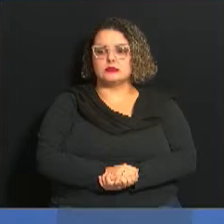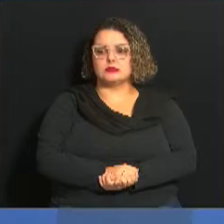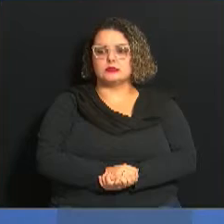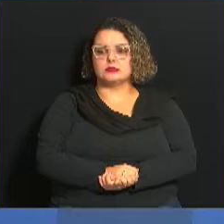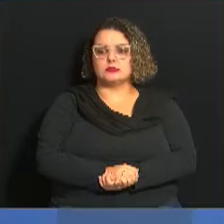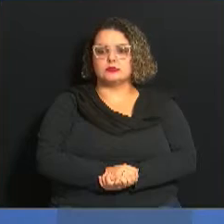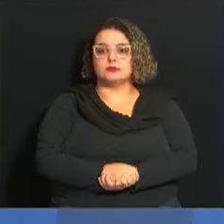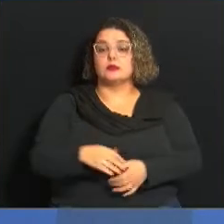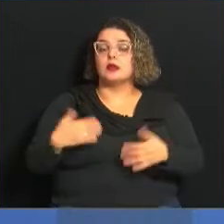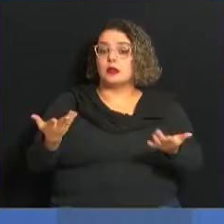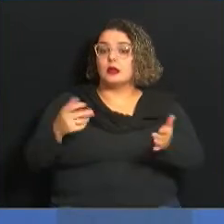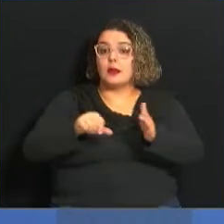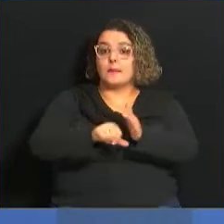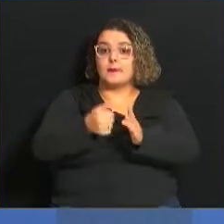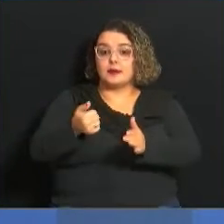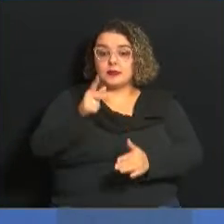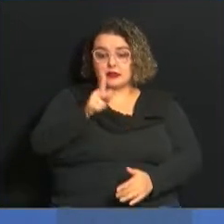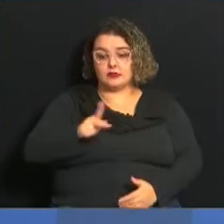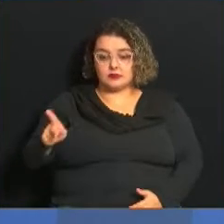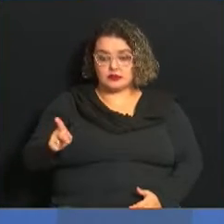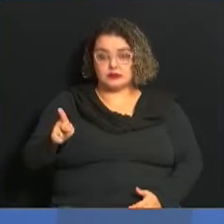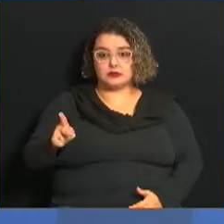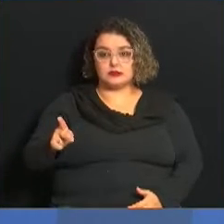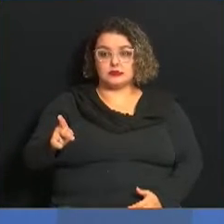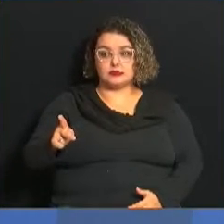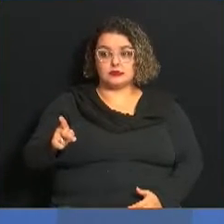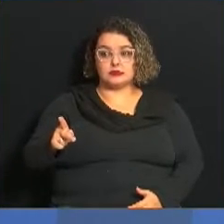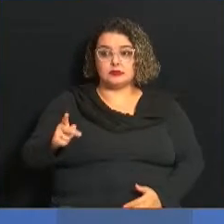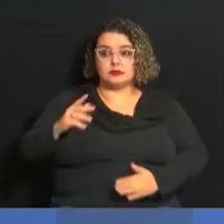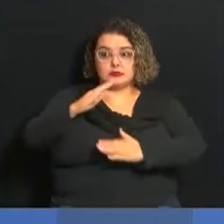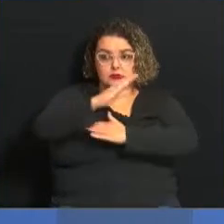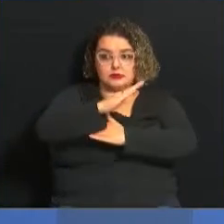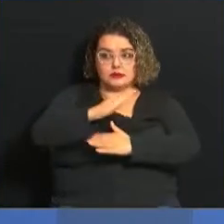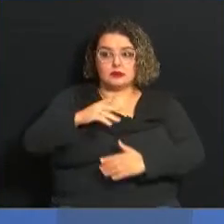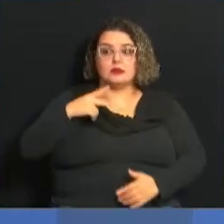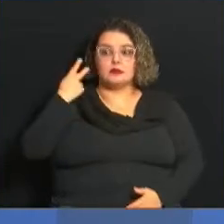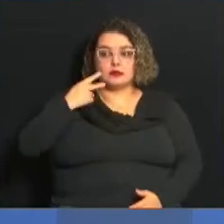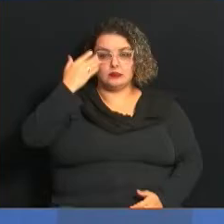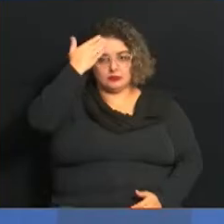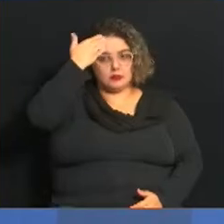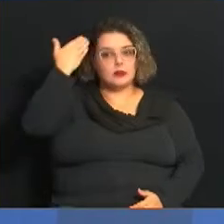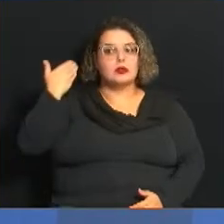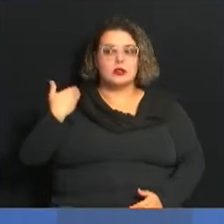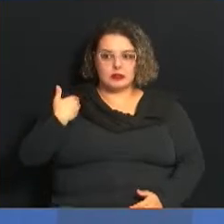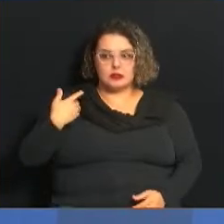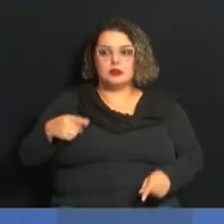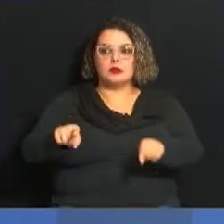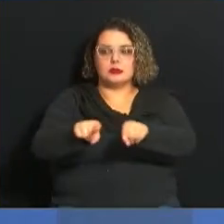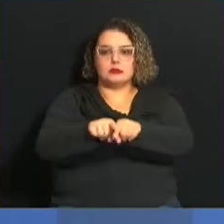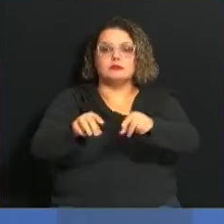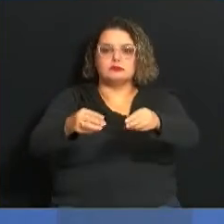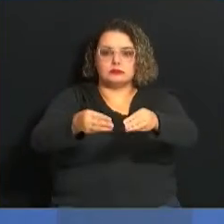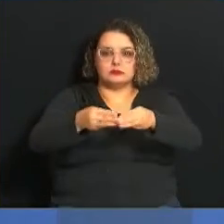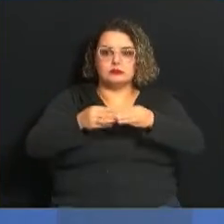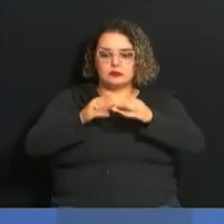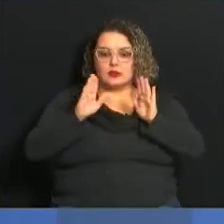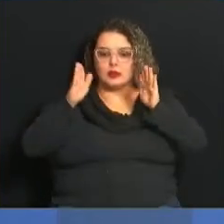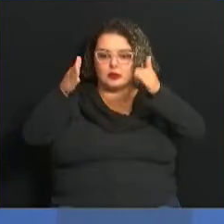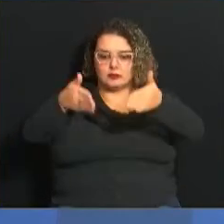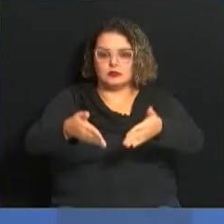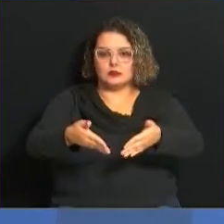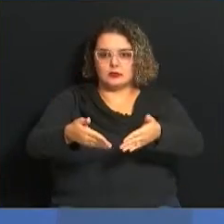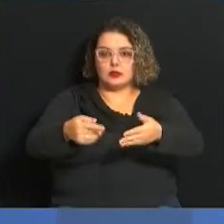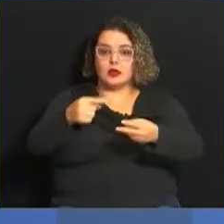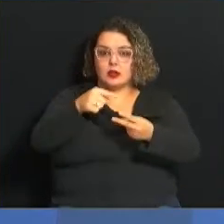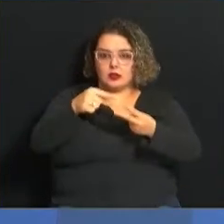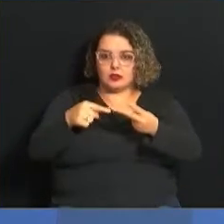E a primeira vice-presidente da Câmara, a vereadora Débora Palermo, também protocolou uma moção no mesmo sentido. Ambas